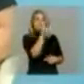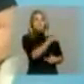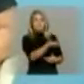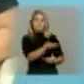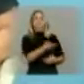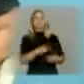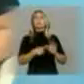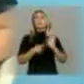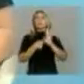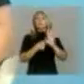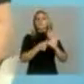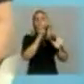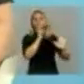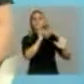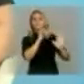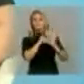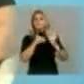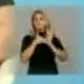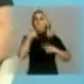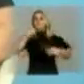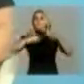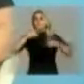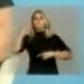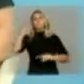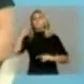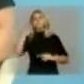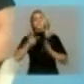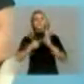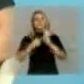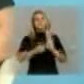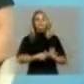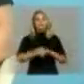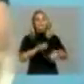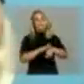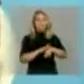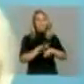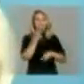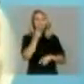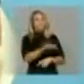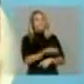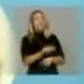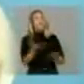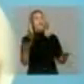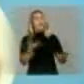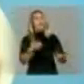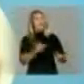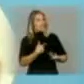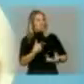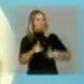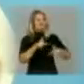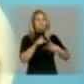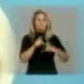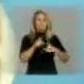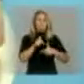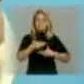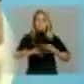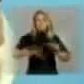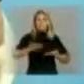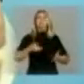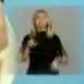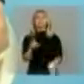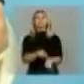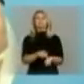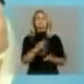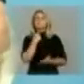deu um exemplo na política do país, quando pegou uma doença negligenciada e disse: essa aqui eu vou trabalhar com ela. Eu não posso